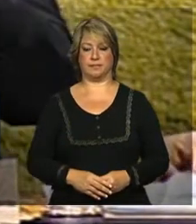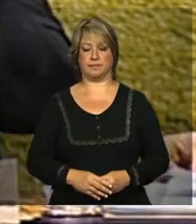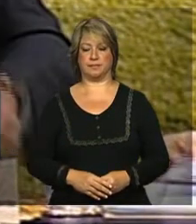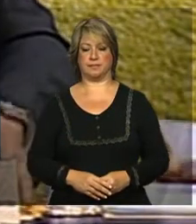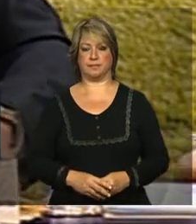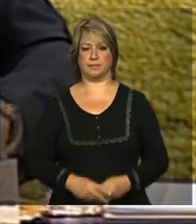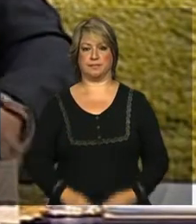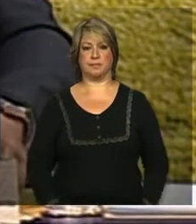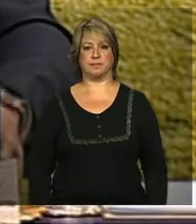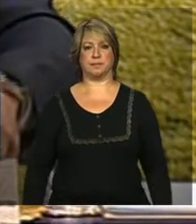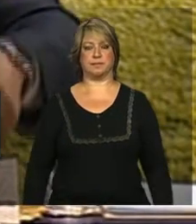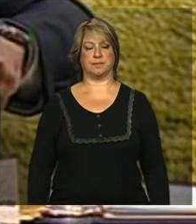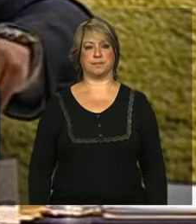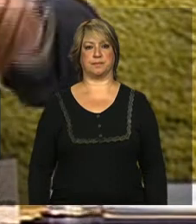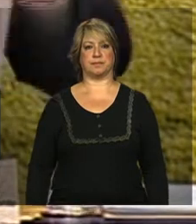investimento Face